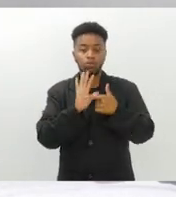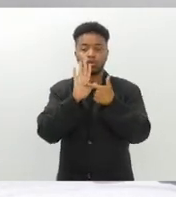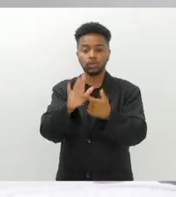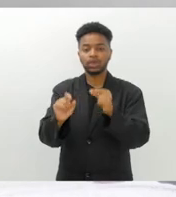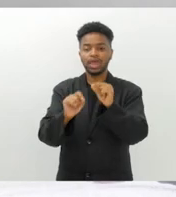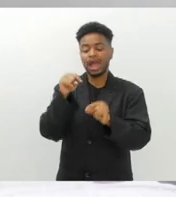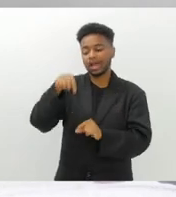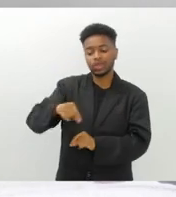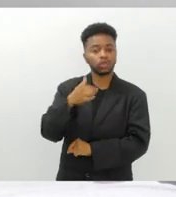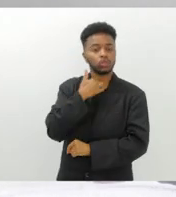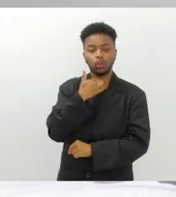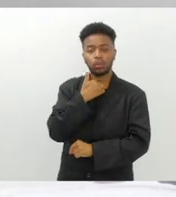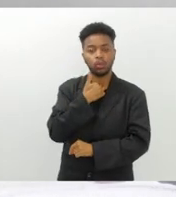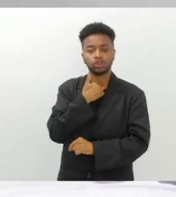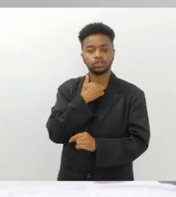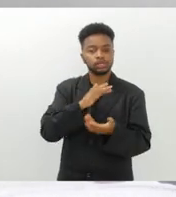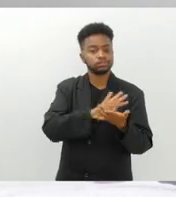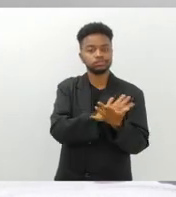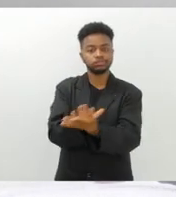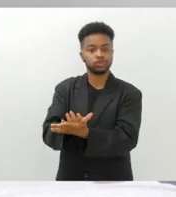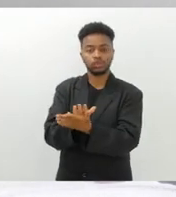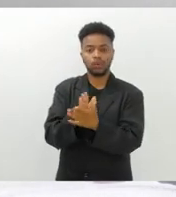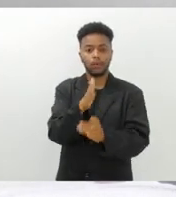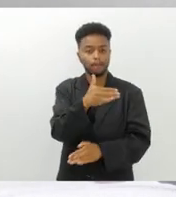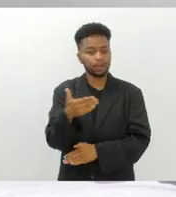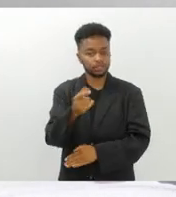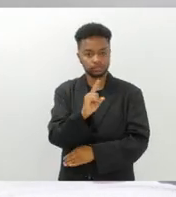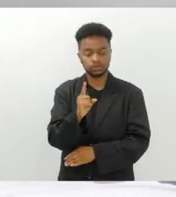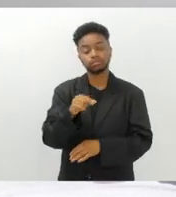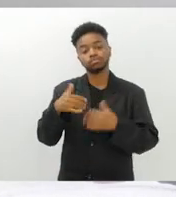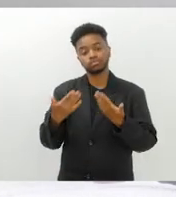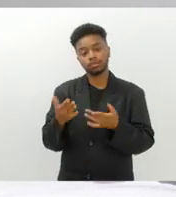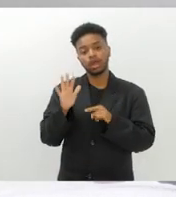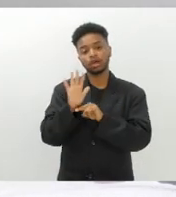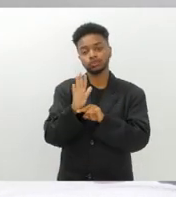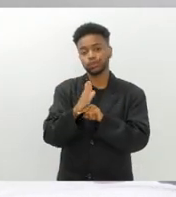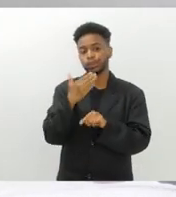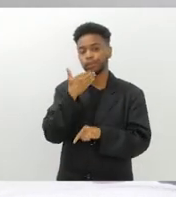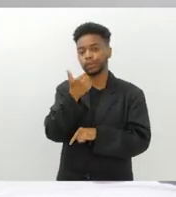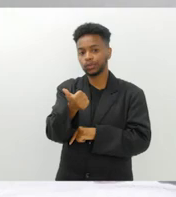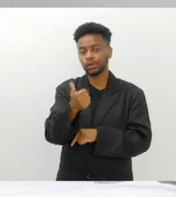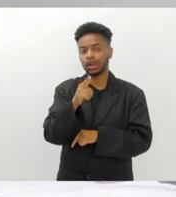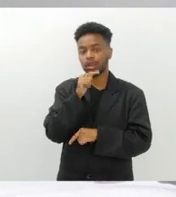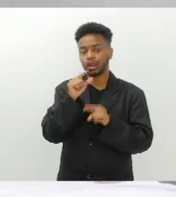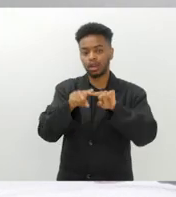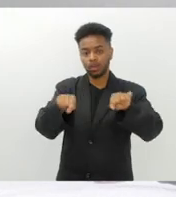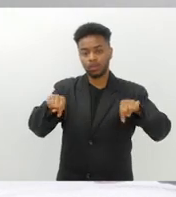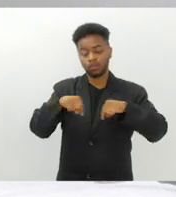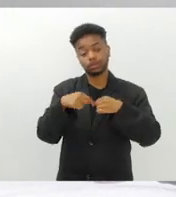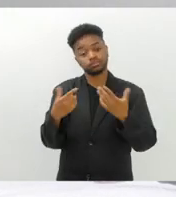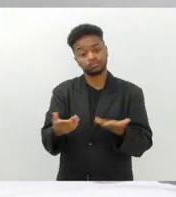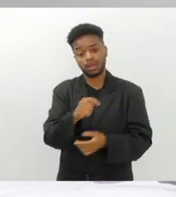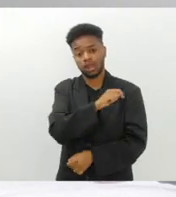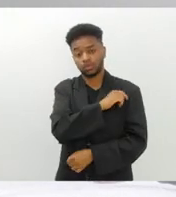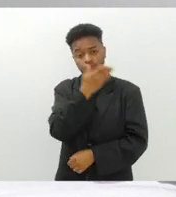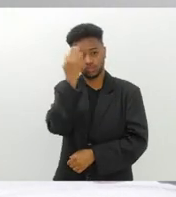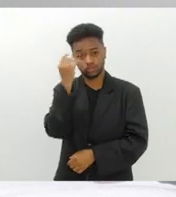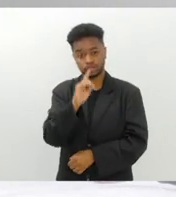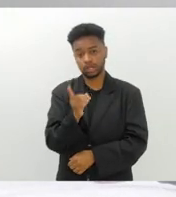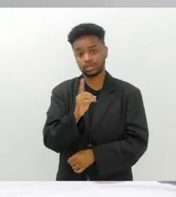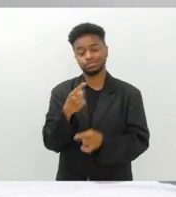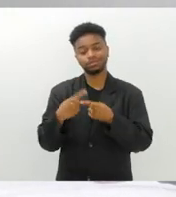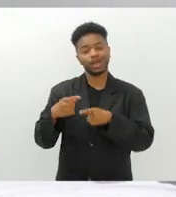E acabaram ajudando a melhorar outra vez a lagoa. Vejam, essa lição os alunos nunca mais vão esquecer, porque